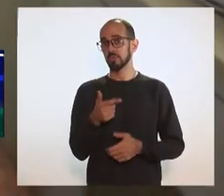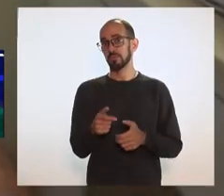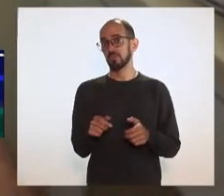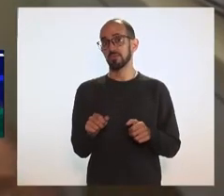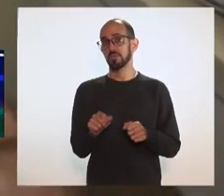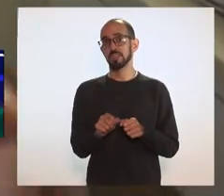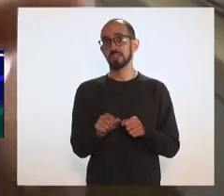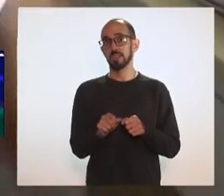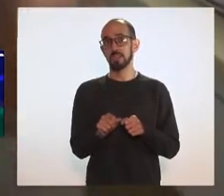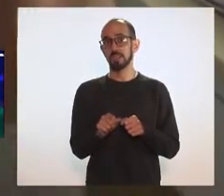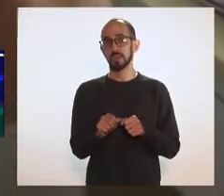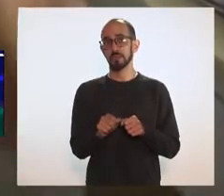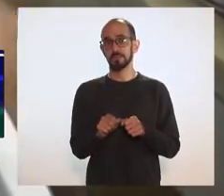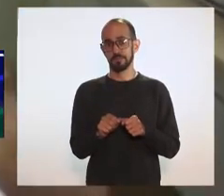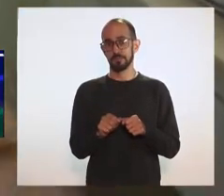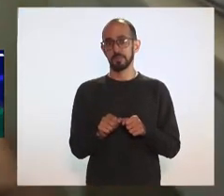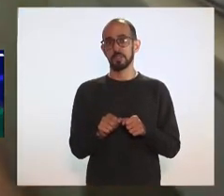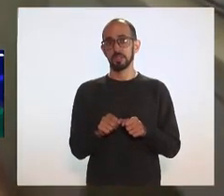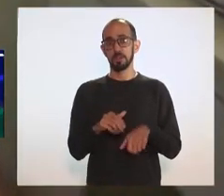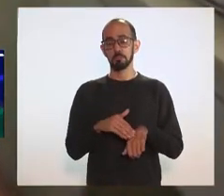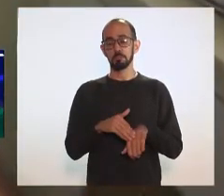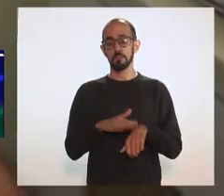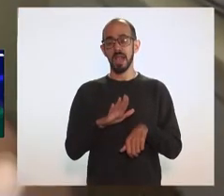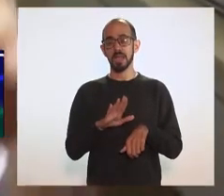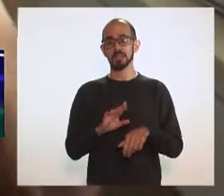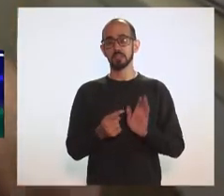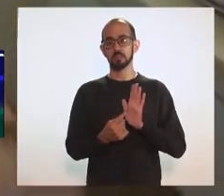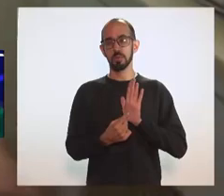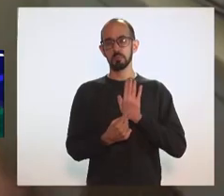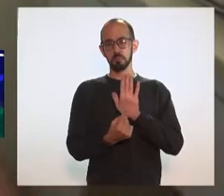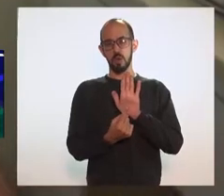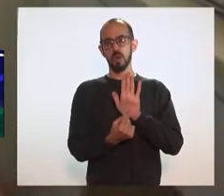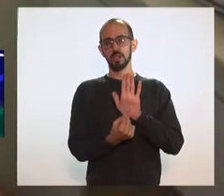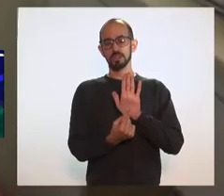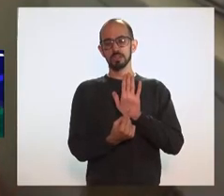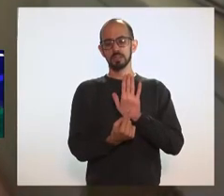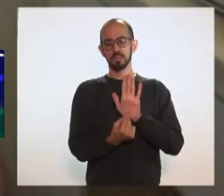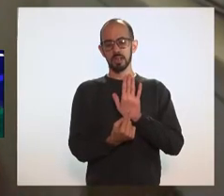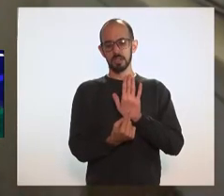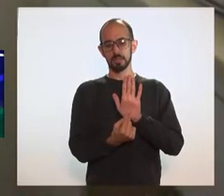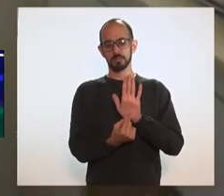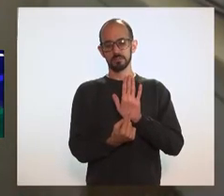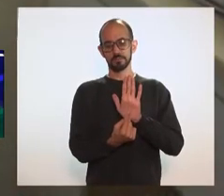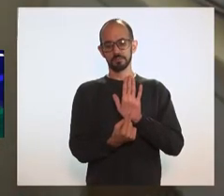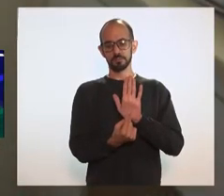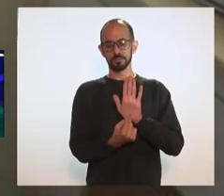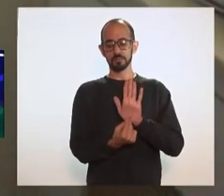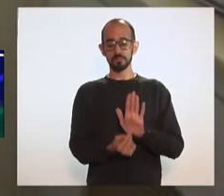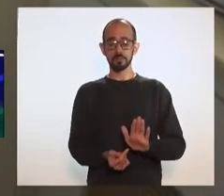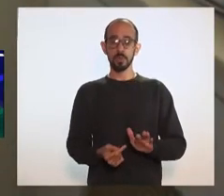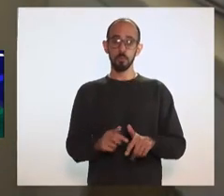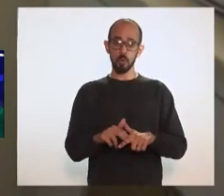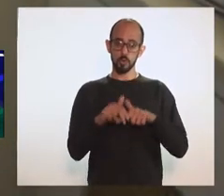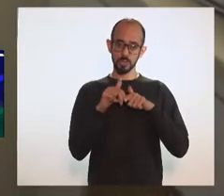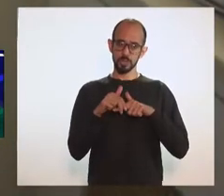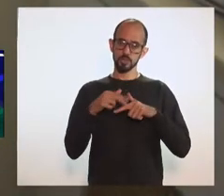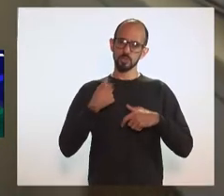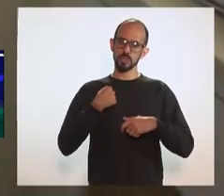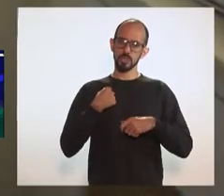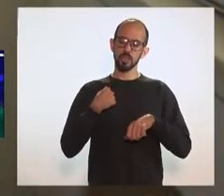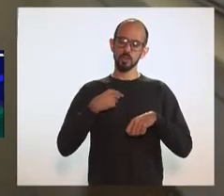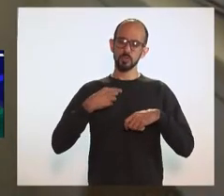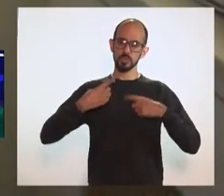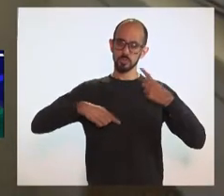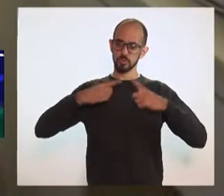cumprir. Isso é mais um demonstrativo. É mais um demonstrativo. Por isso que fiz questão de discutir a